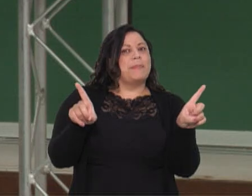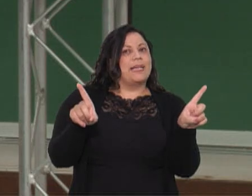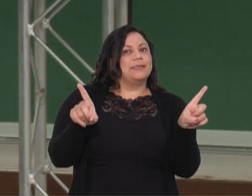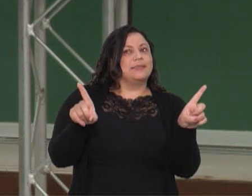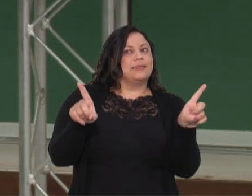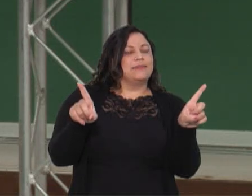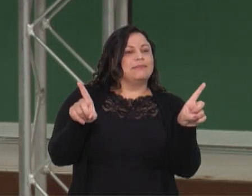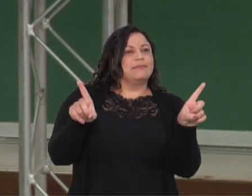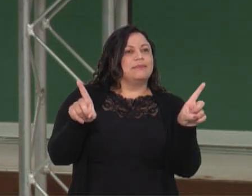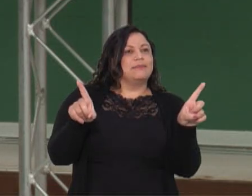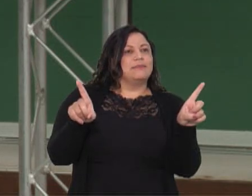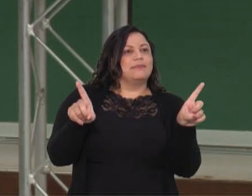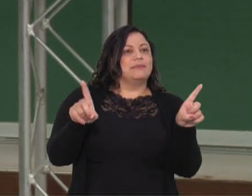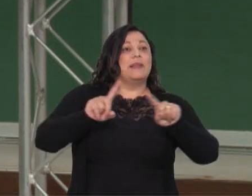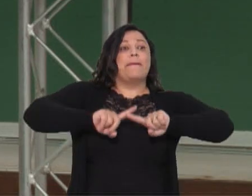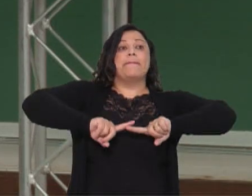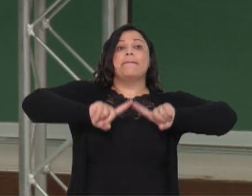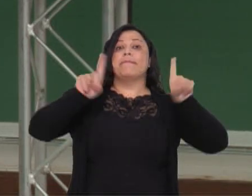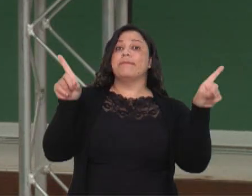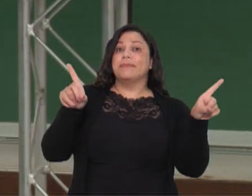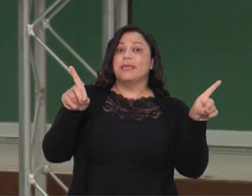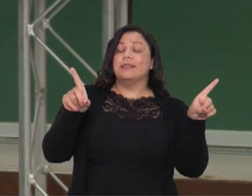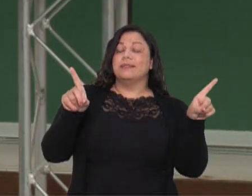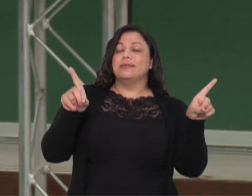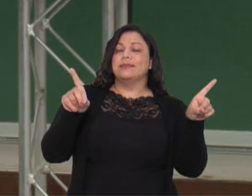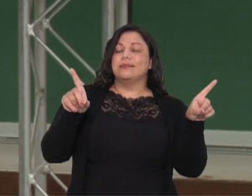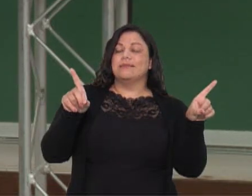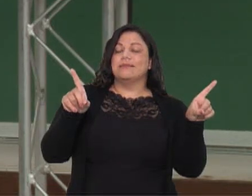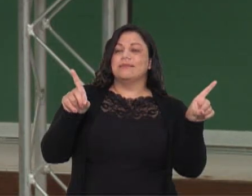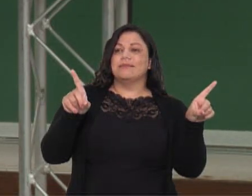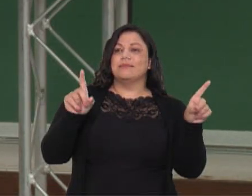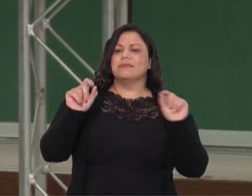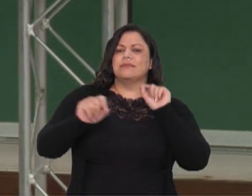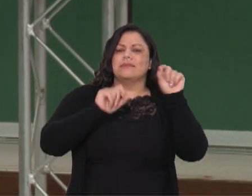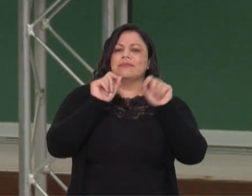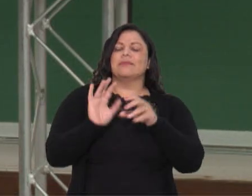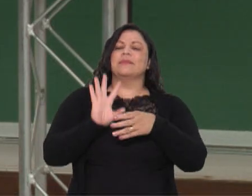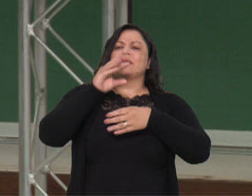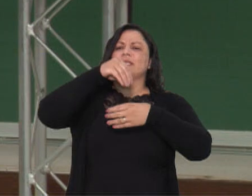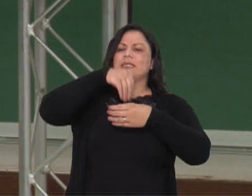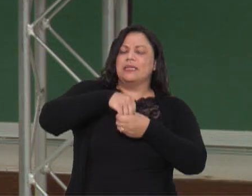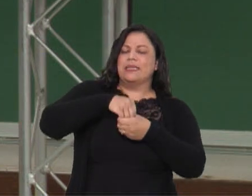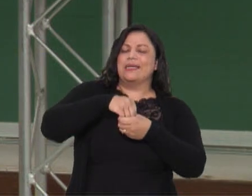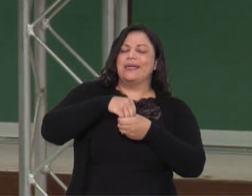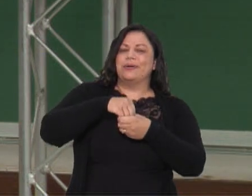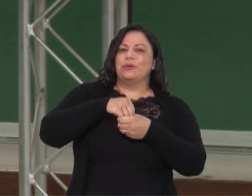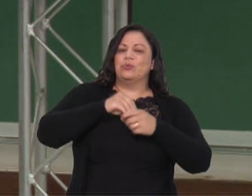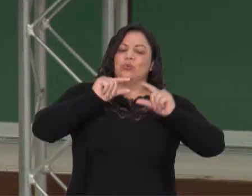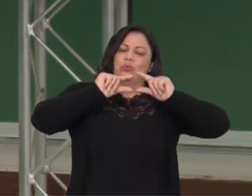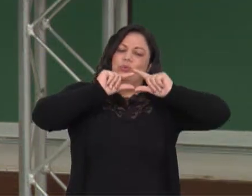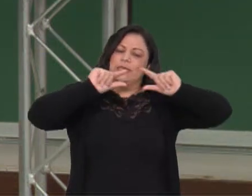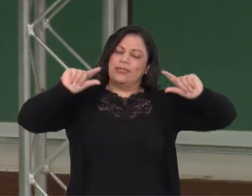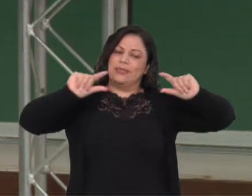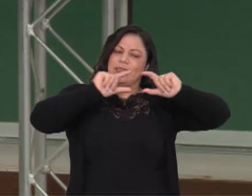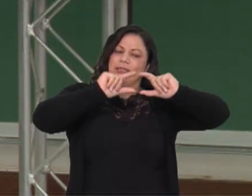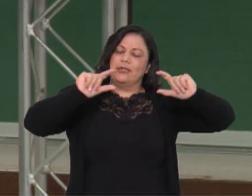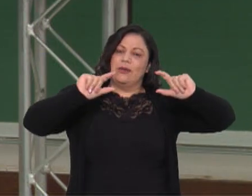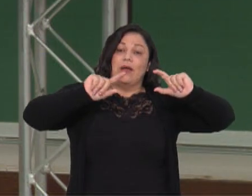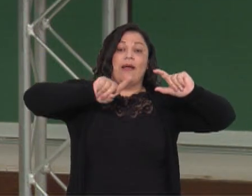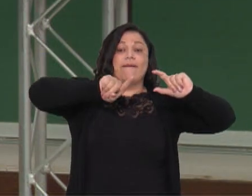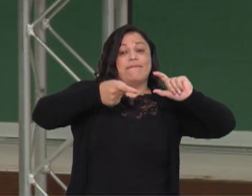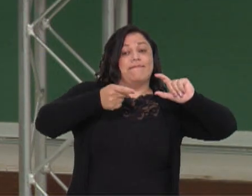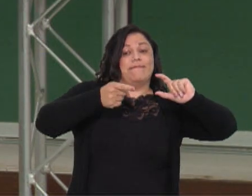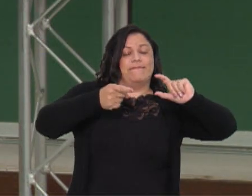mas, ele, nesse sentido aqui, dentro de um período, ele tem que vir sempre com a vírgula